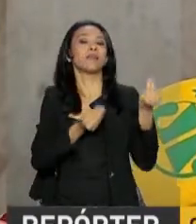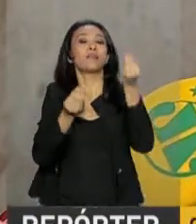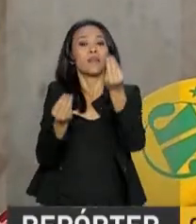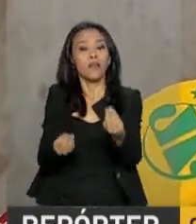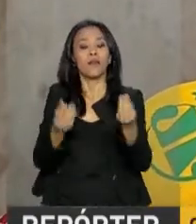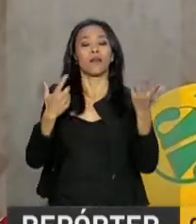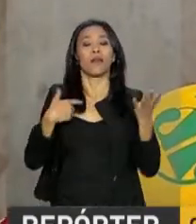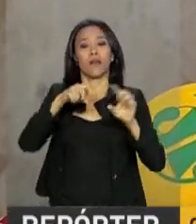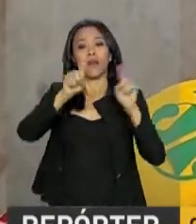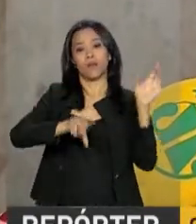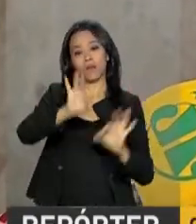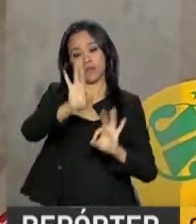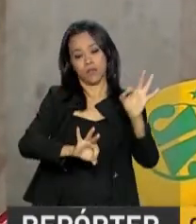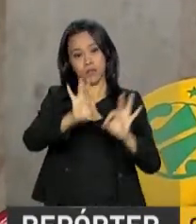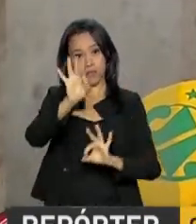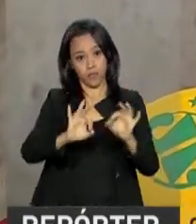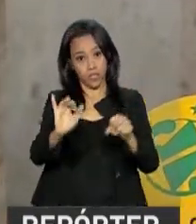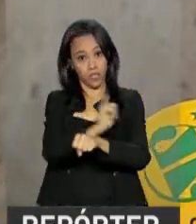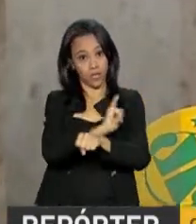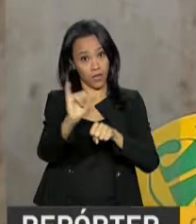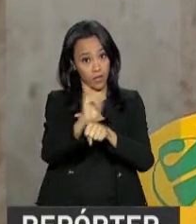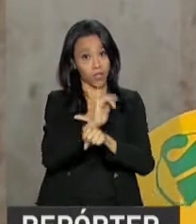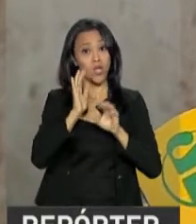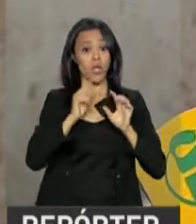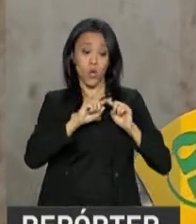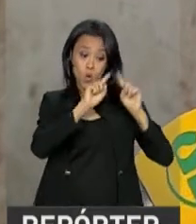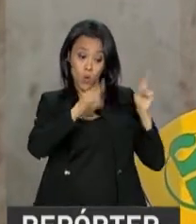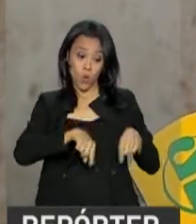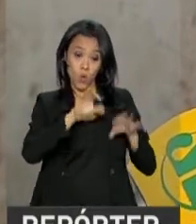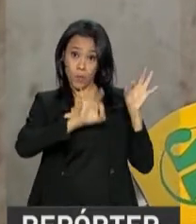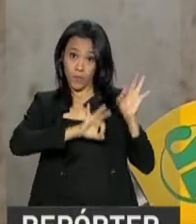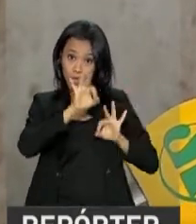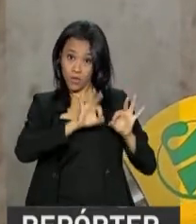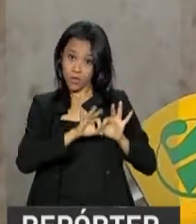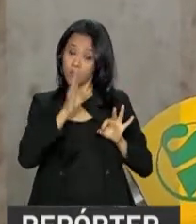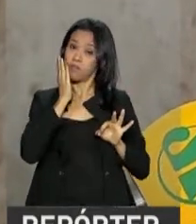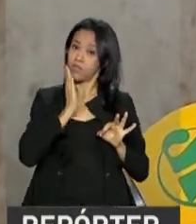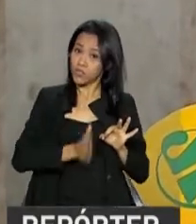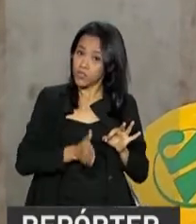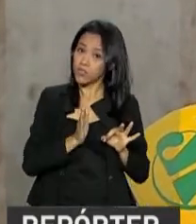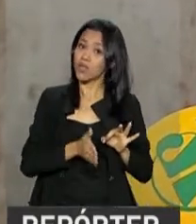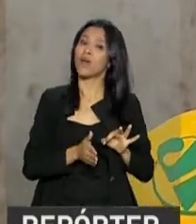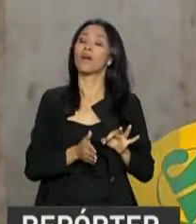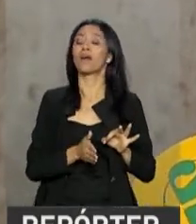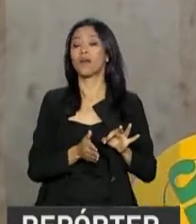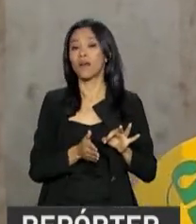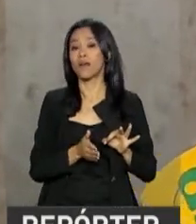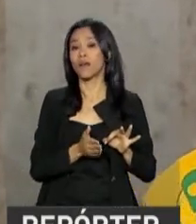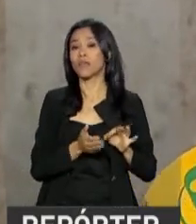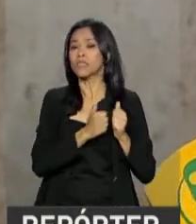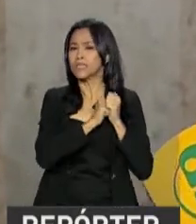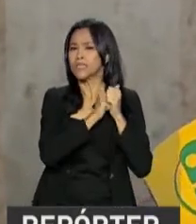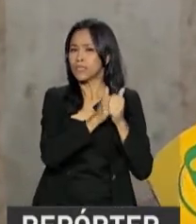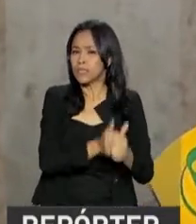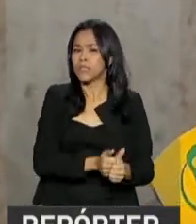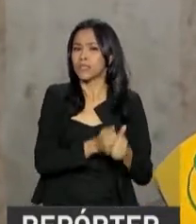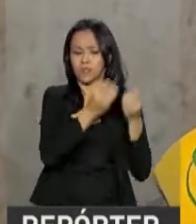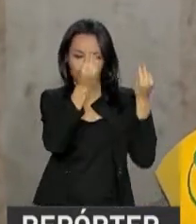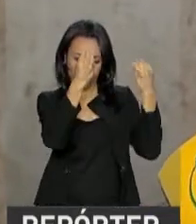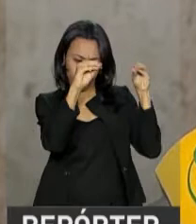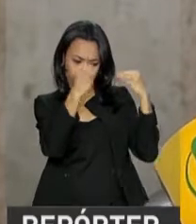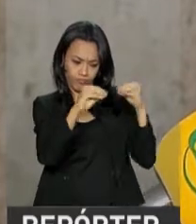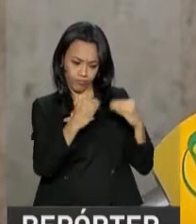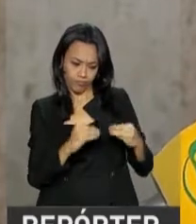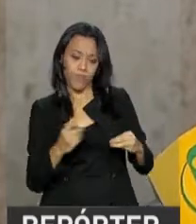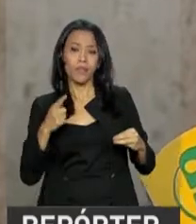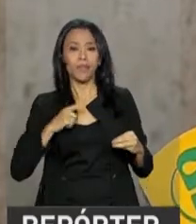estratégica da intervenção o plano já vinha sendo é sendo seguido e elaborado inclusive eu já tenho